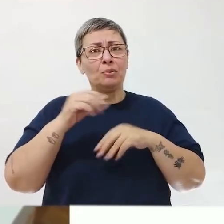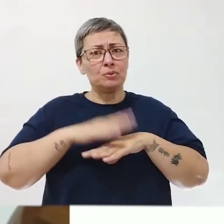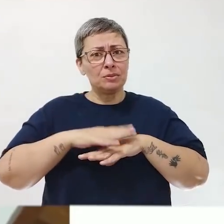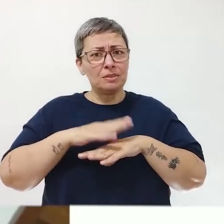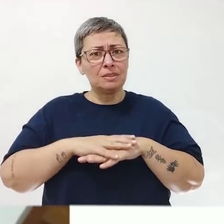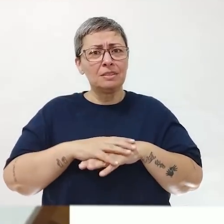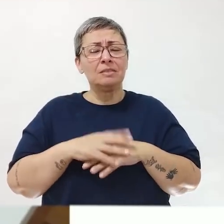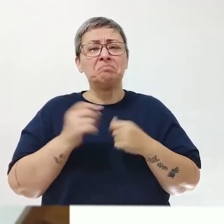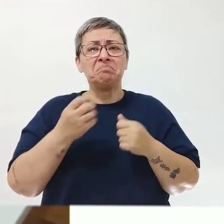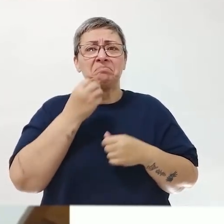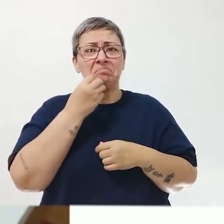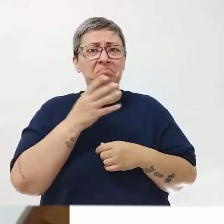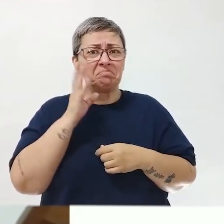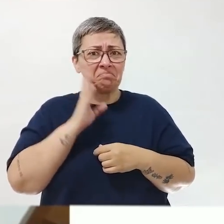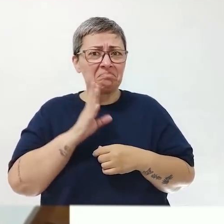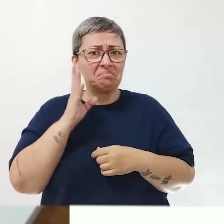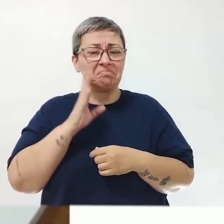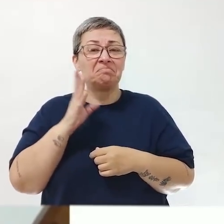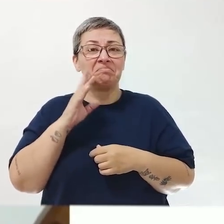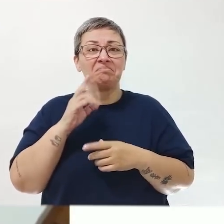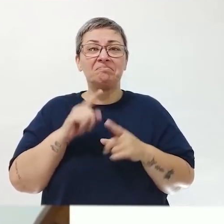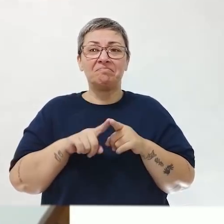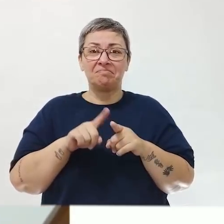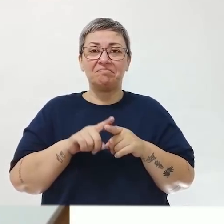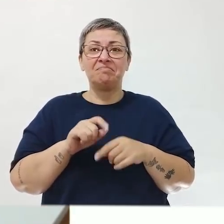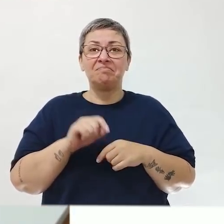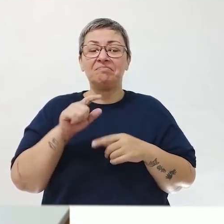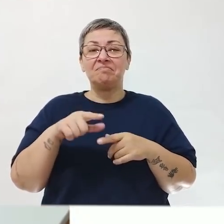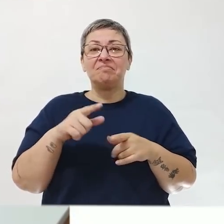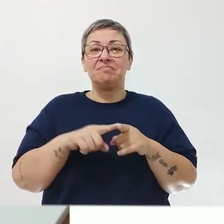isso? Foi bem legal então, hein? Oi,